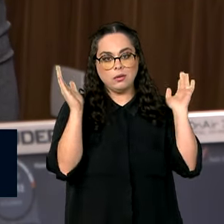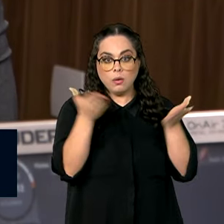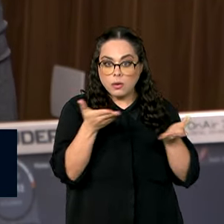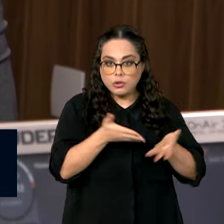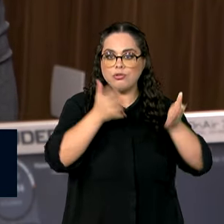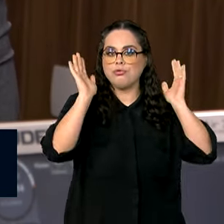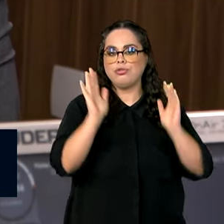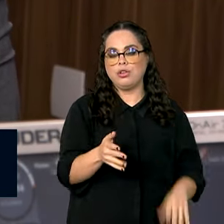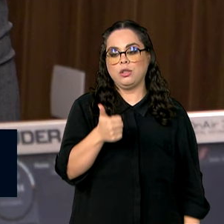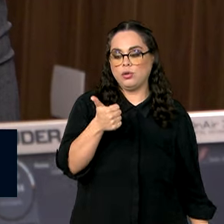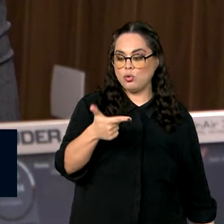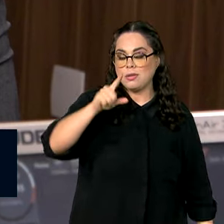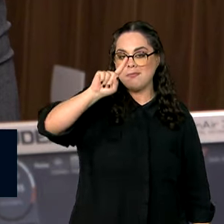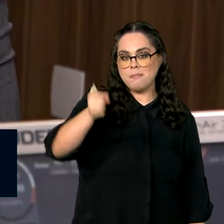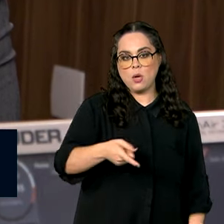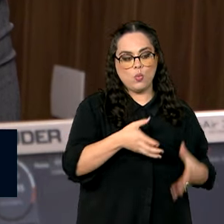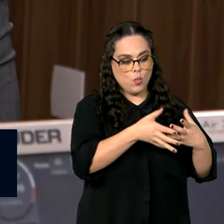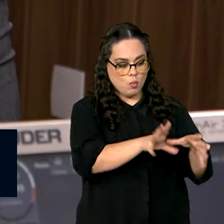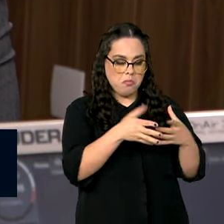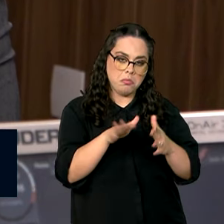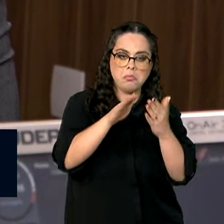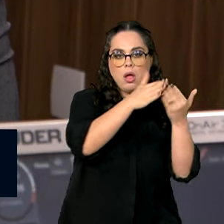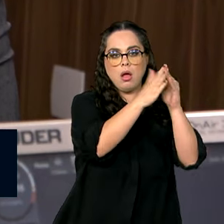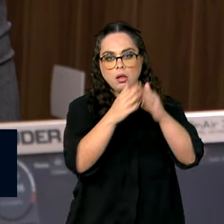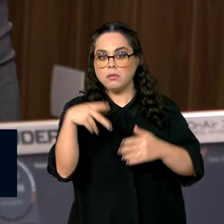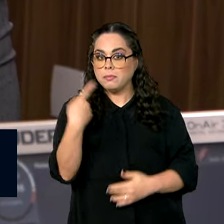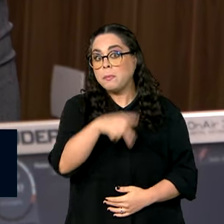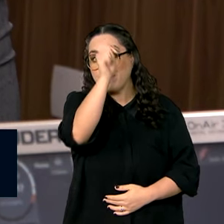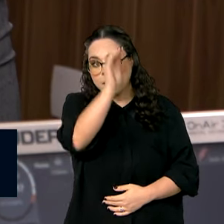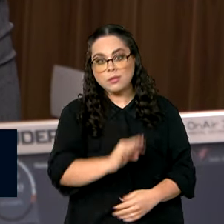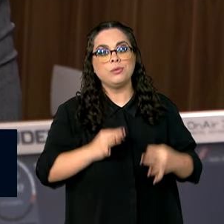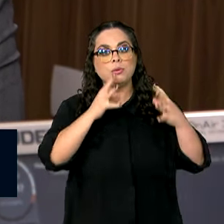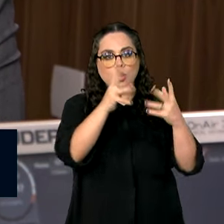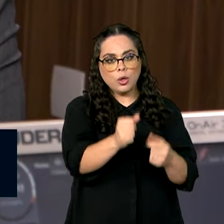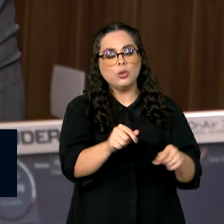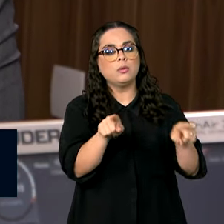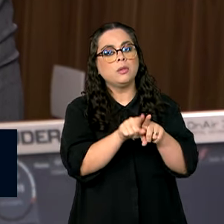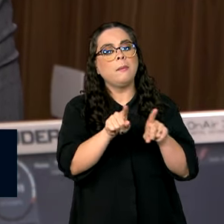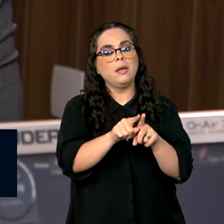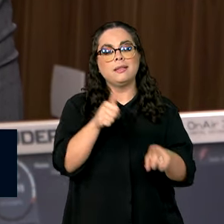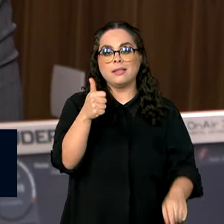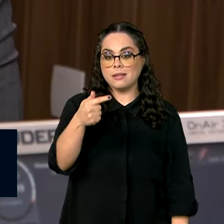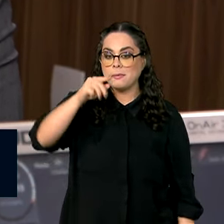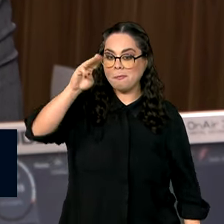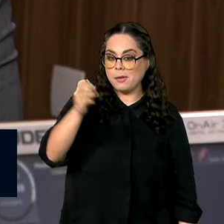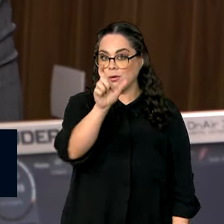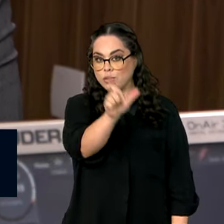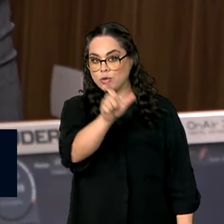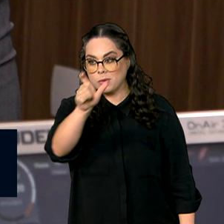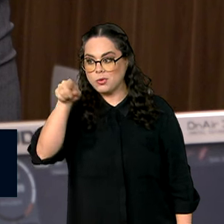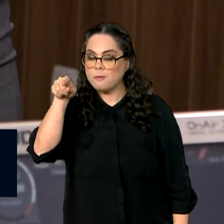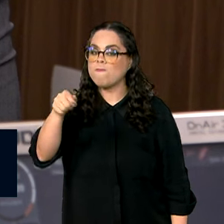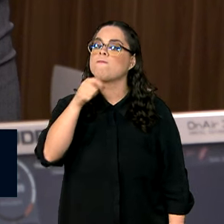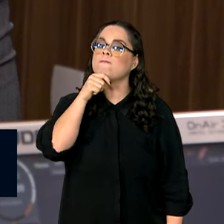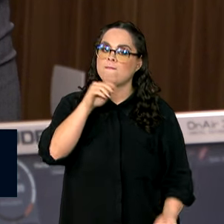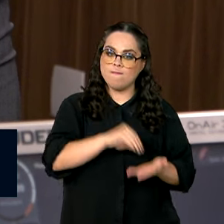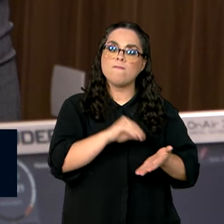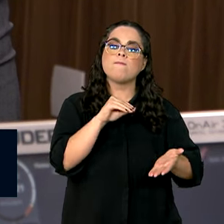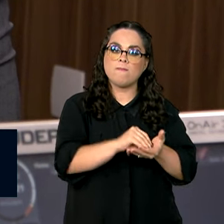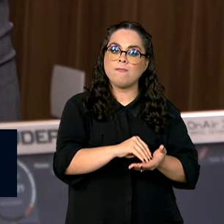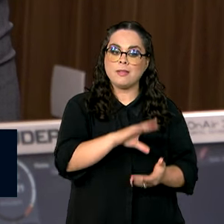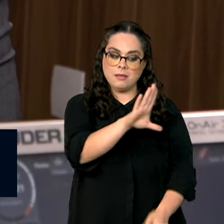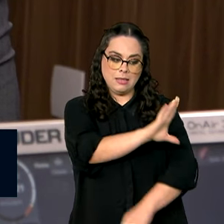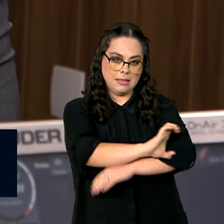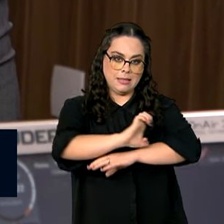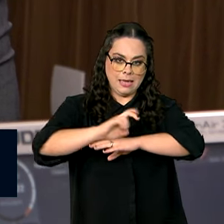gente tem cerca de 12.000 comunidades favelas no país e cerca de 17 milhões de pessoas que ainda carecem de um